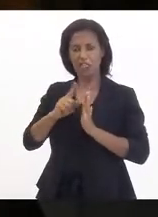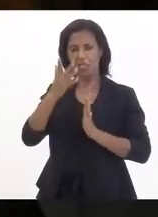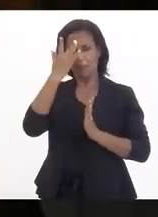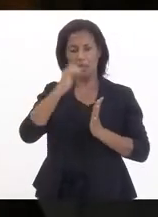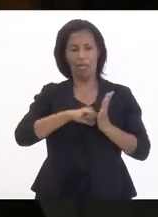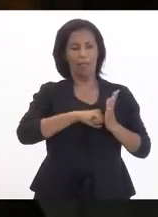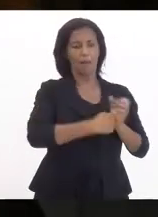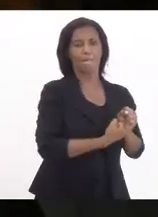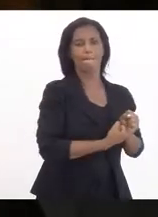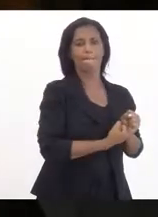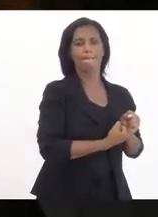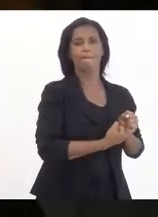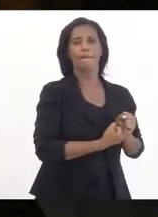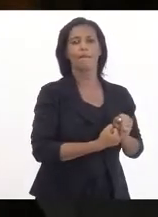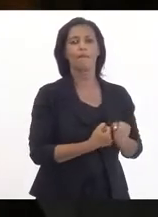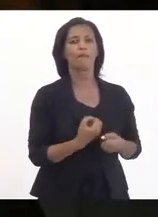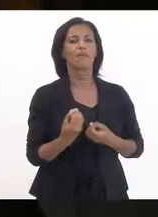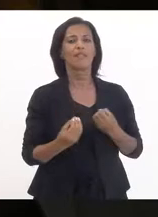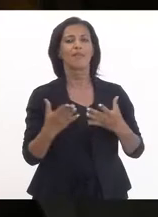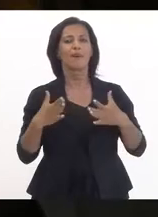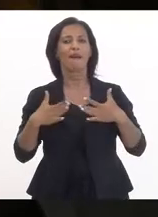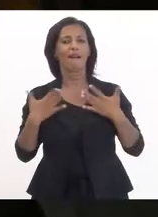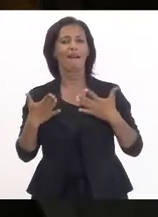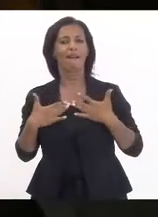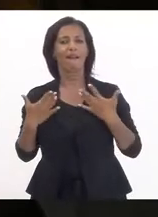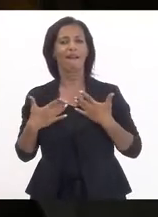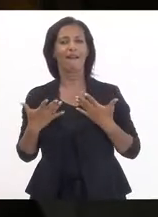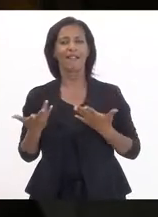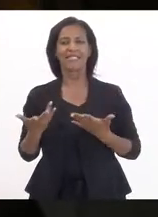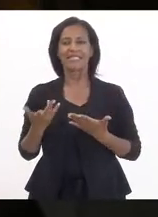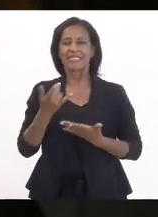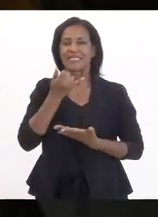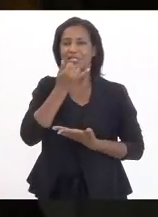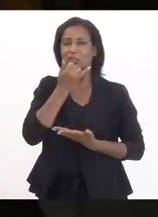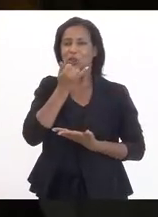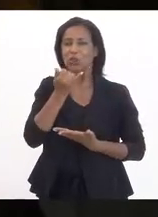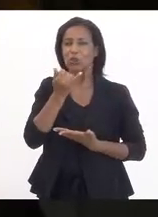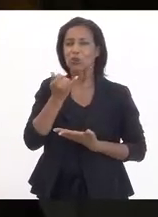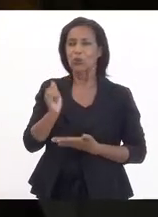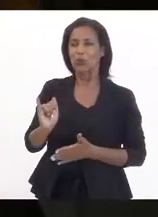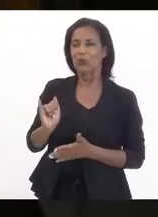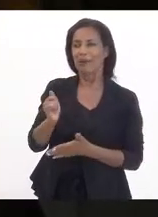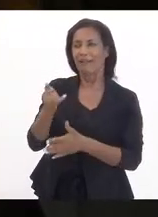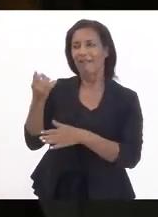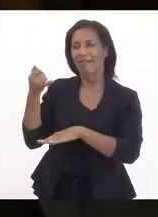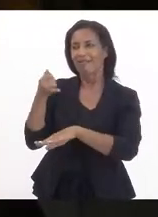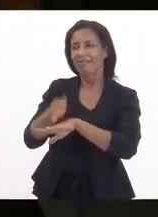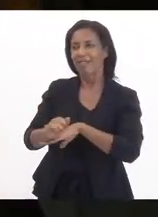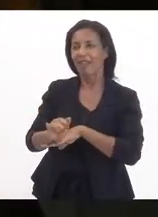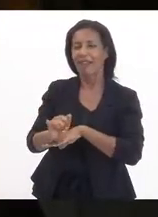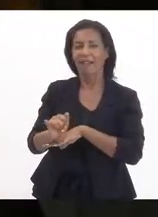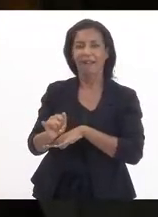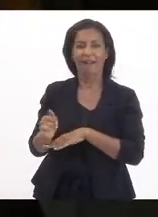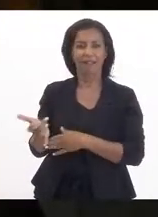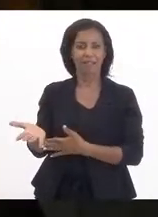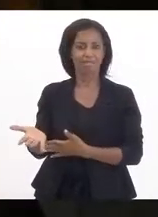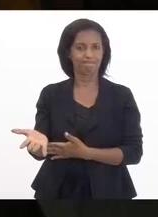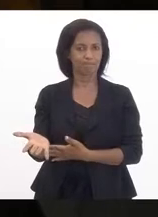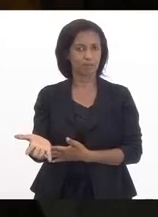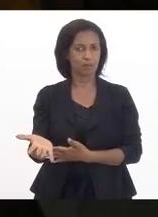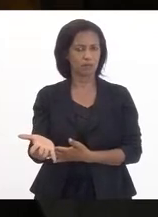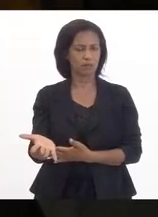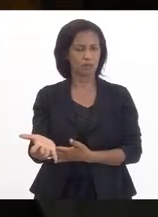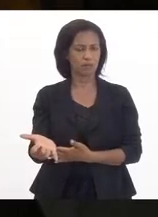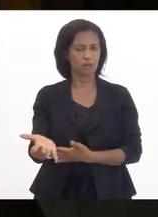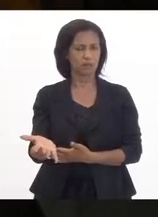esse sistema e depois se alega falta de comunicação interna. Muito